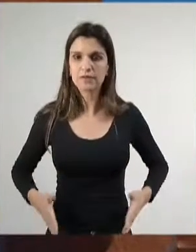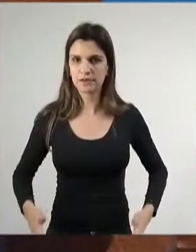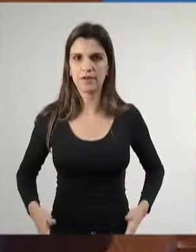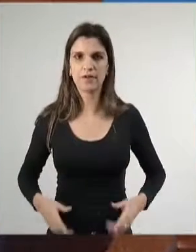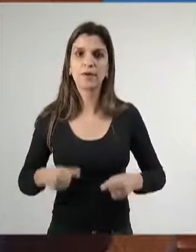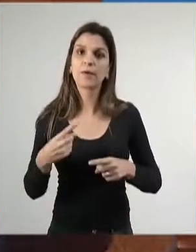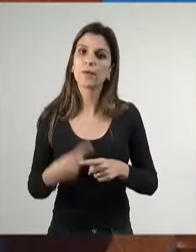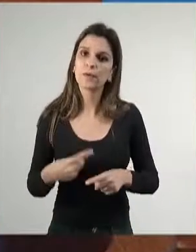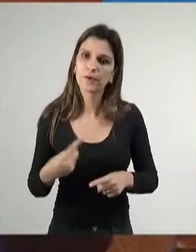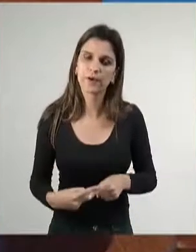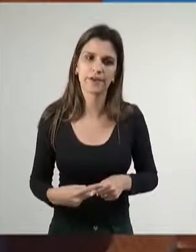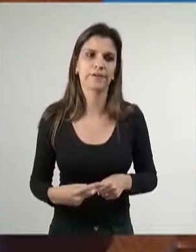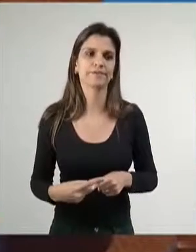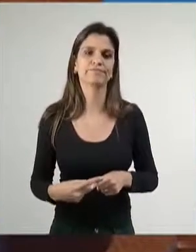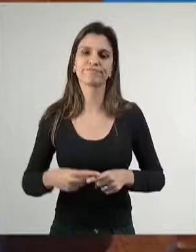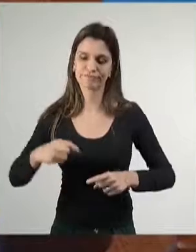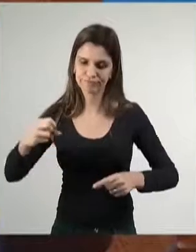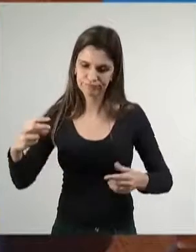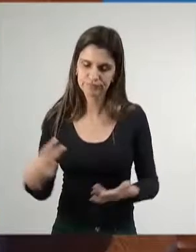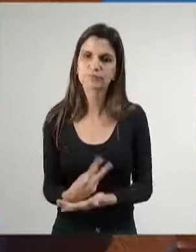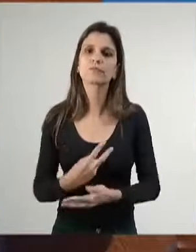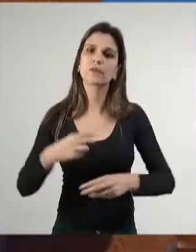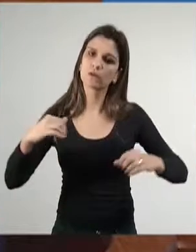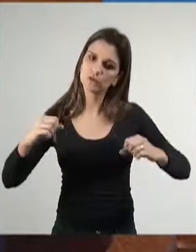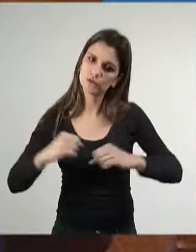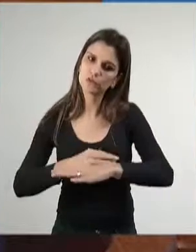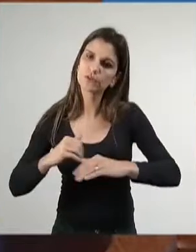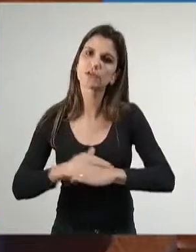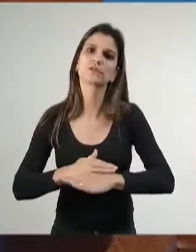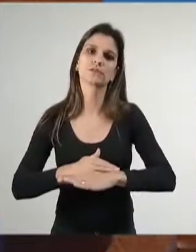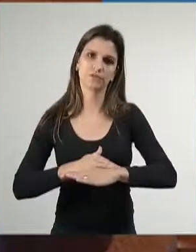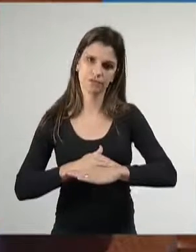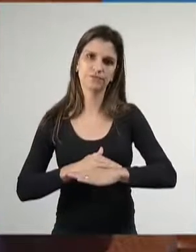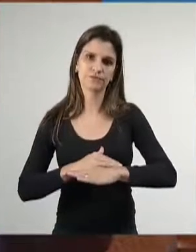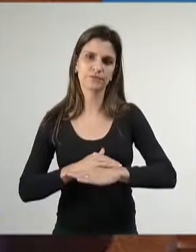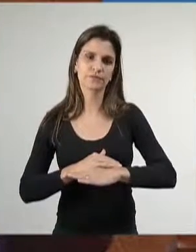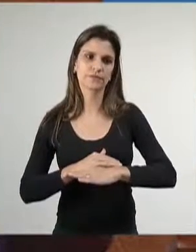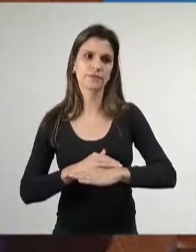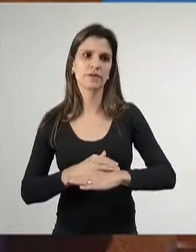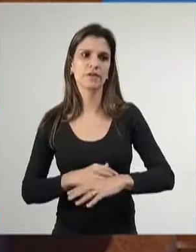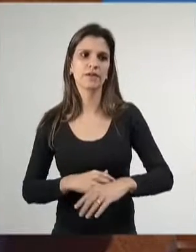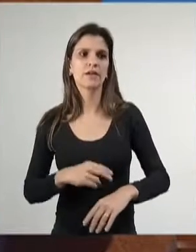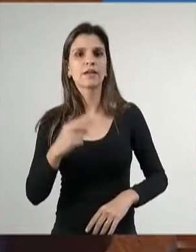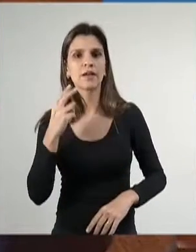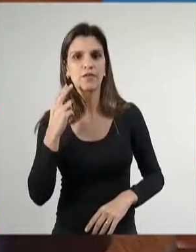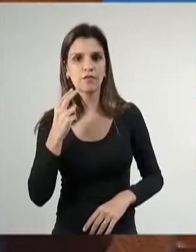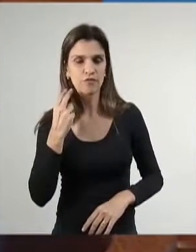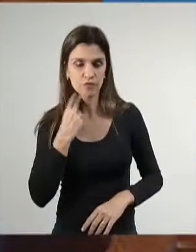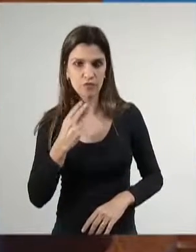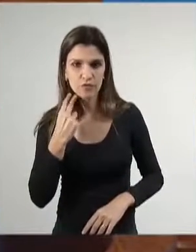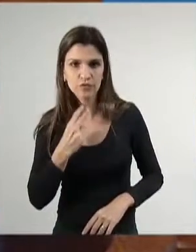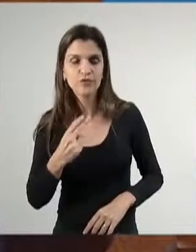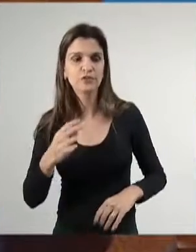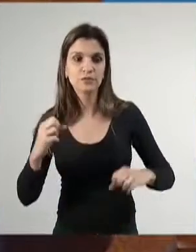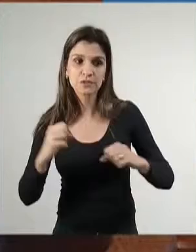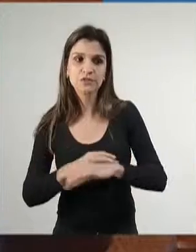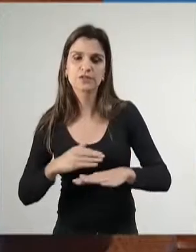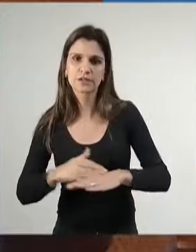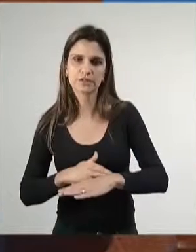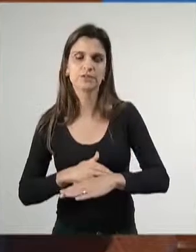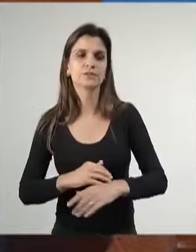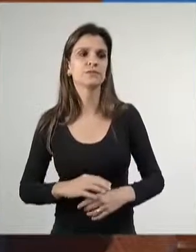definitivamente não poderão mais exercer qualquer tipo de atividade por serem vítimas de um acidente de trânsito. De outra forma